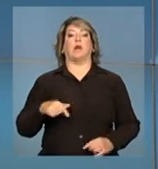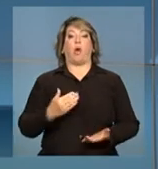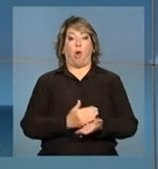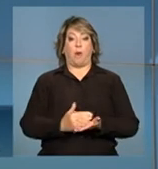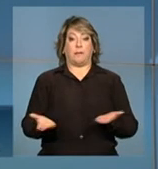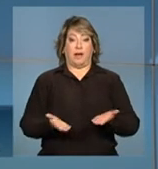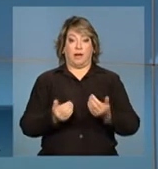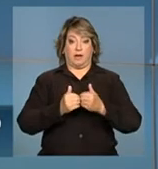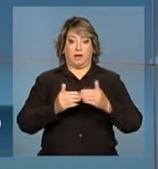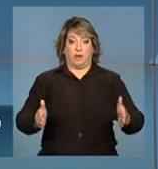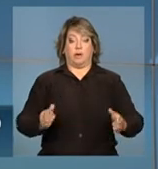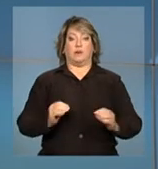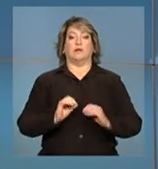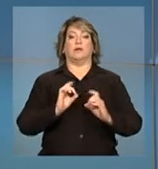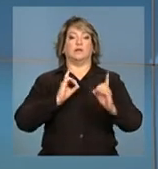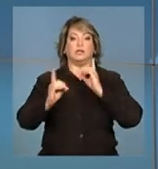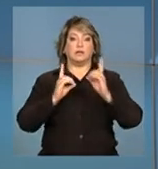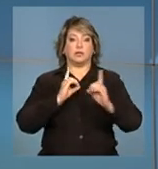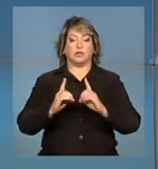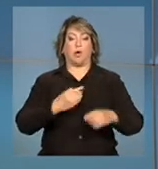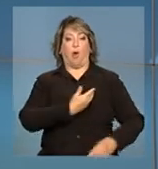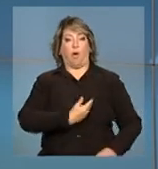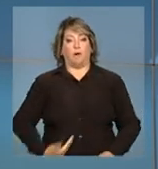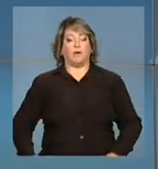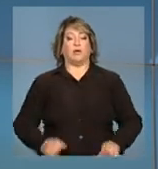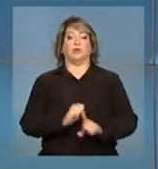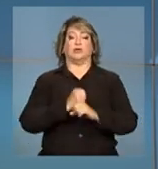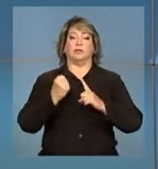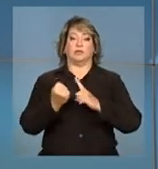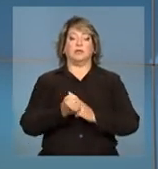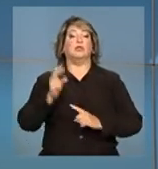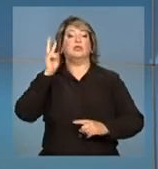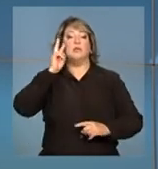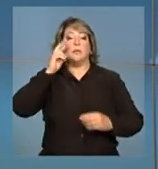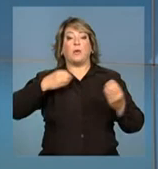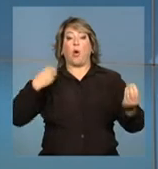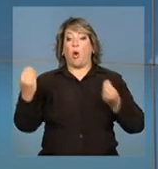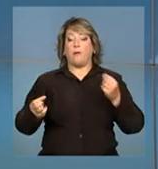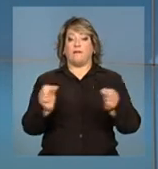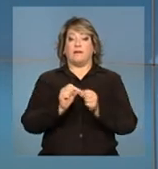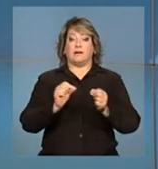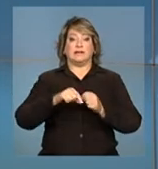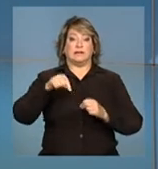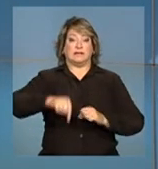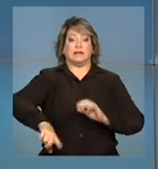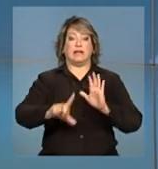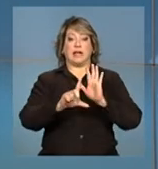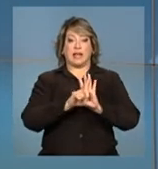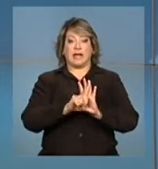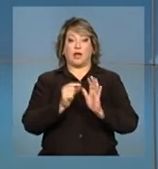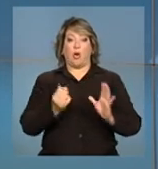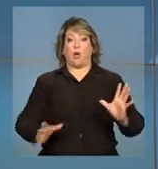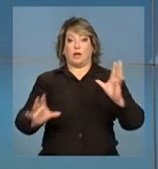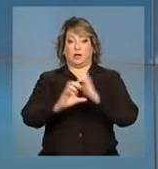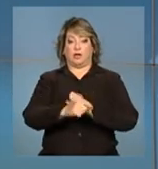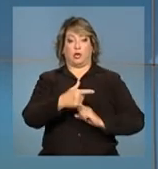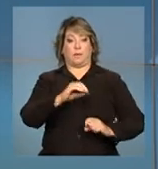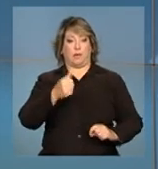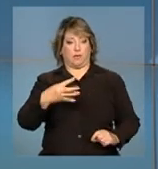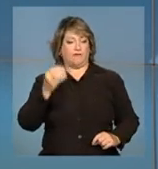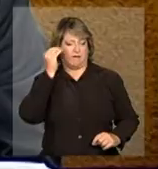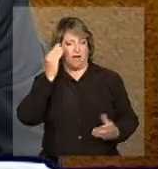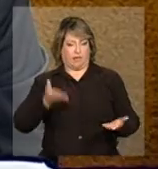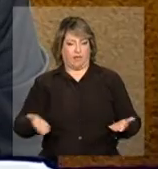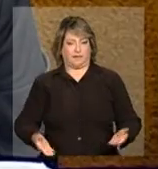abertura do diálogo entre governo e sociedade sobre a construção do projeto da lei orçamentária de 2014.